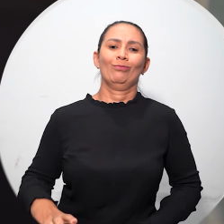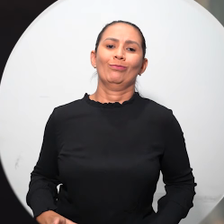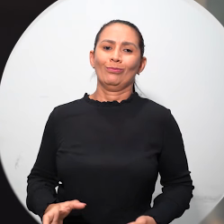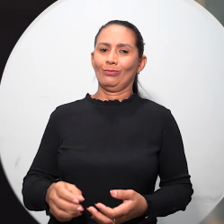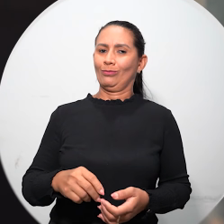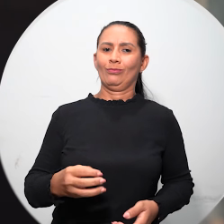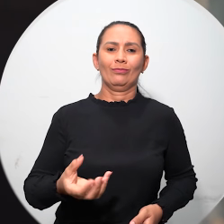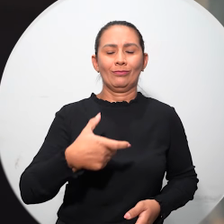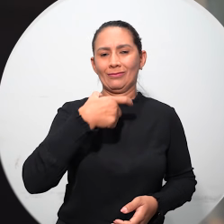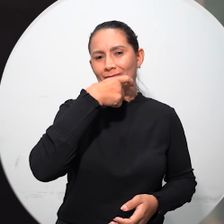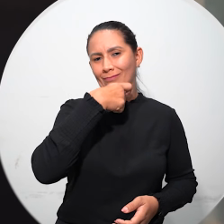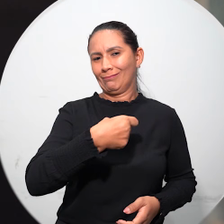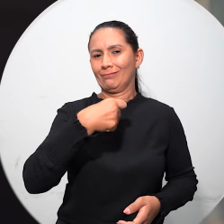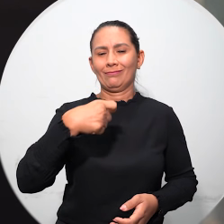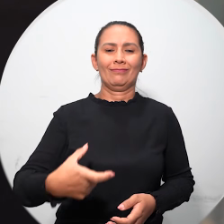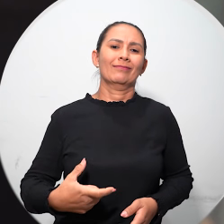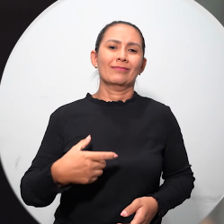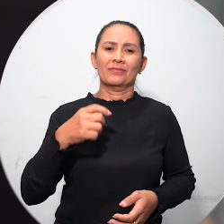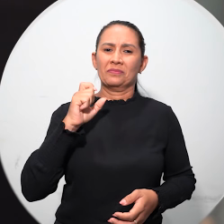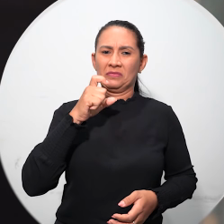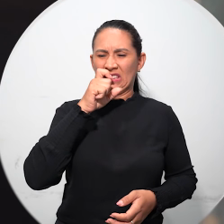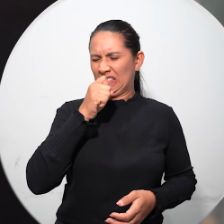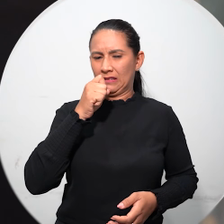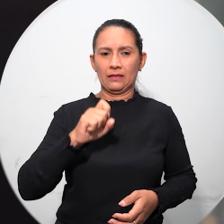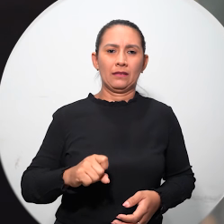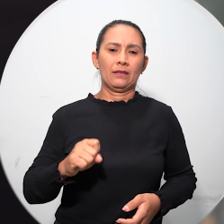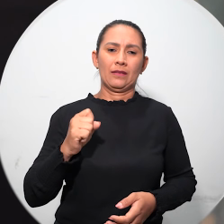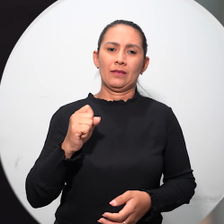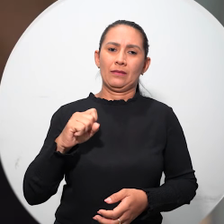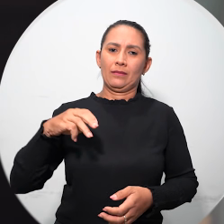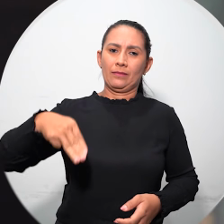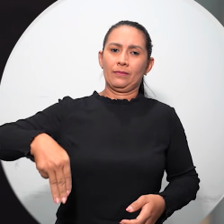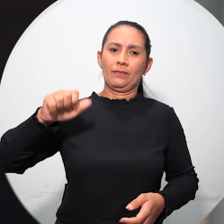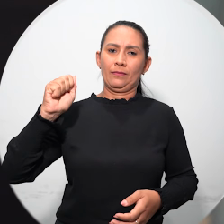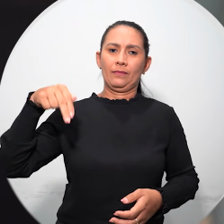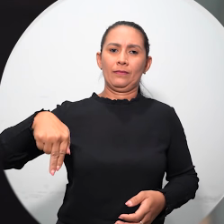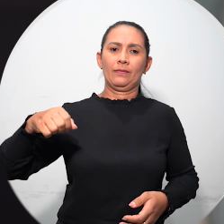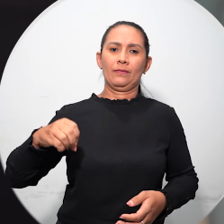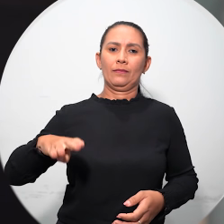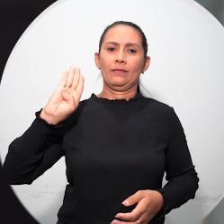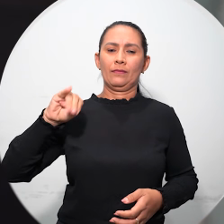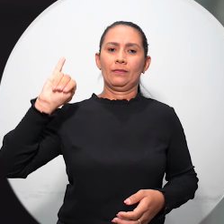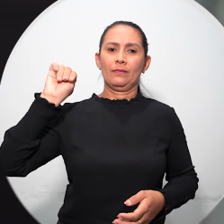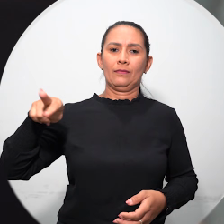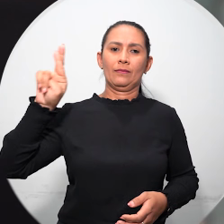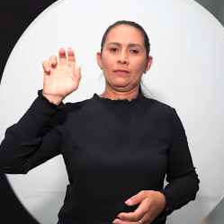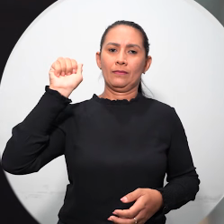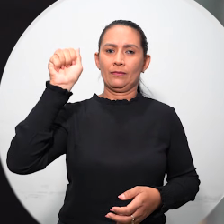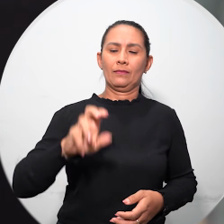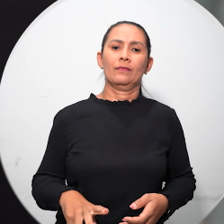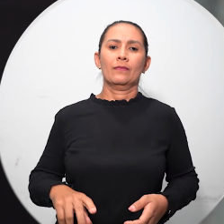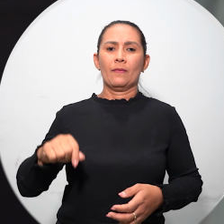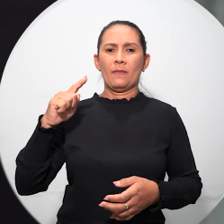ameixa, tamarindo, caju, manga, azeitona, cajá, carnaúba, macambira, goiaba e araçá. Ao meio-dia